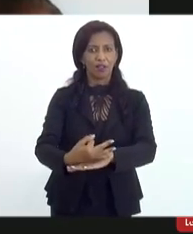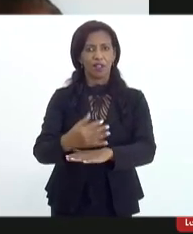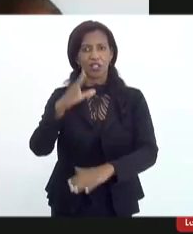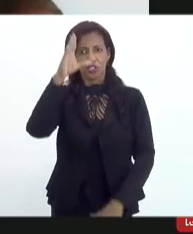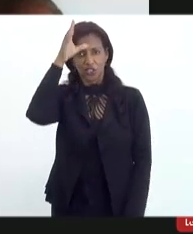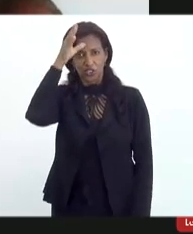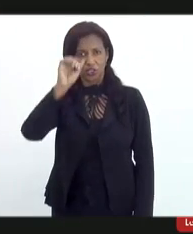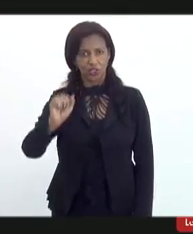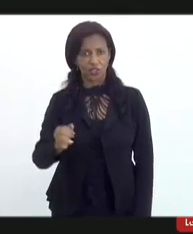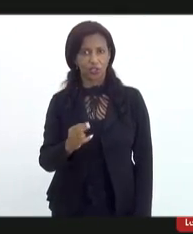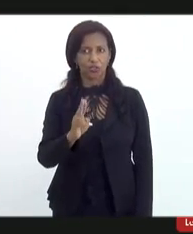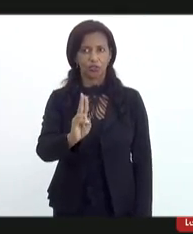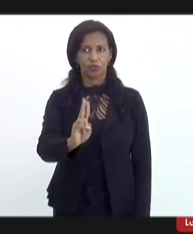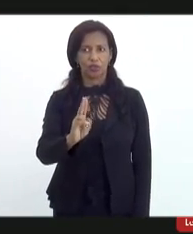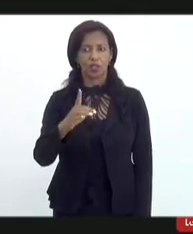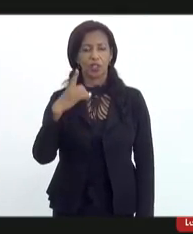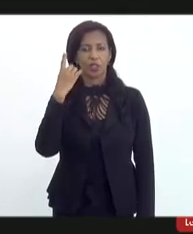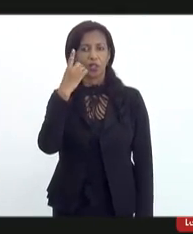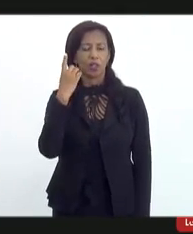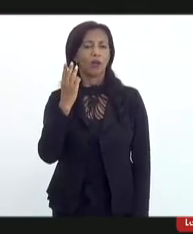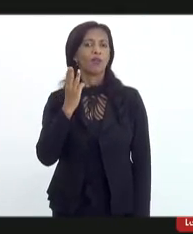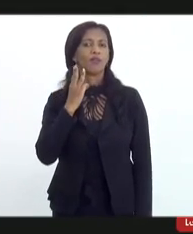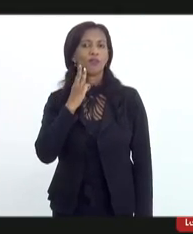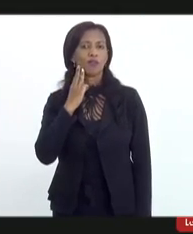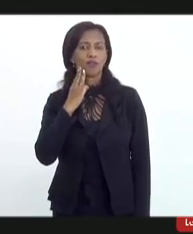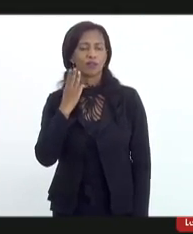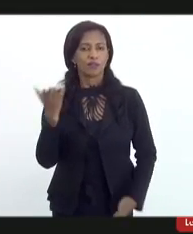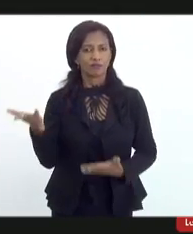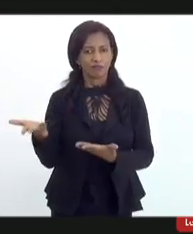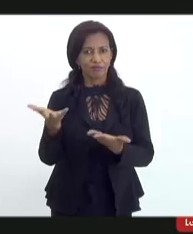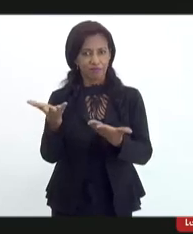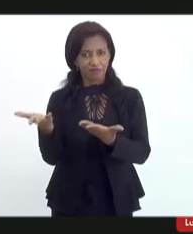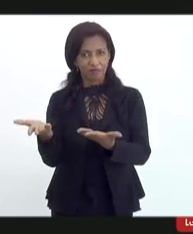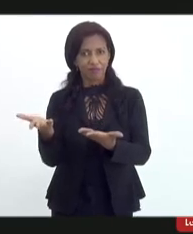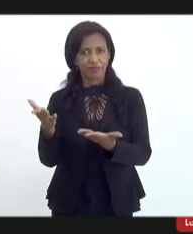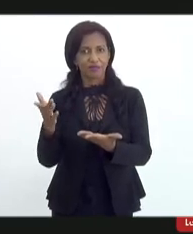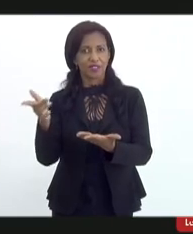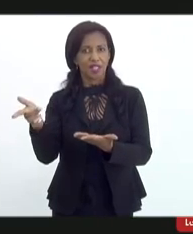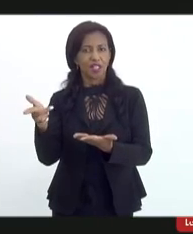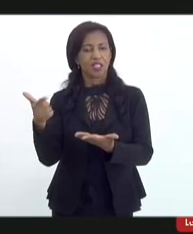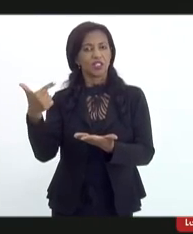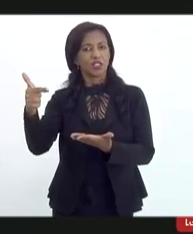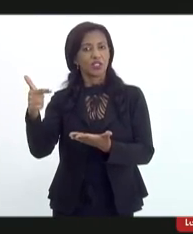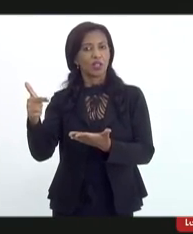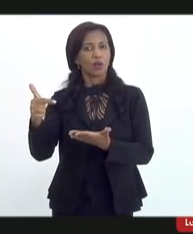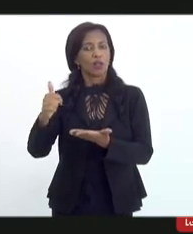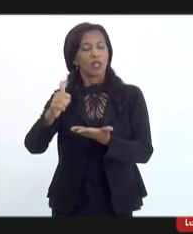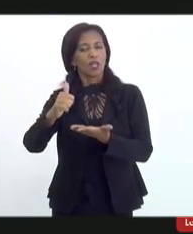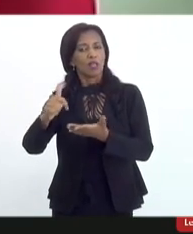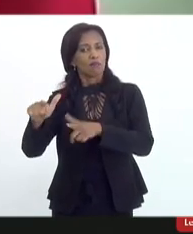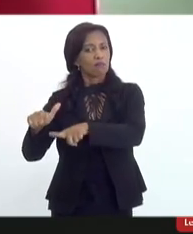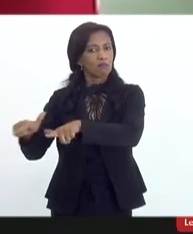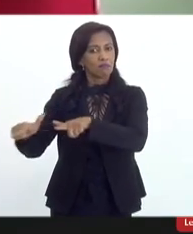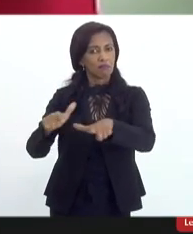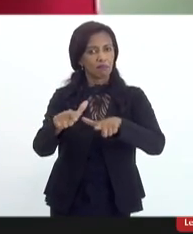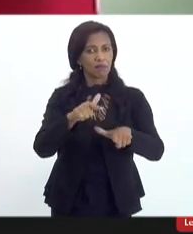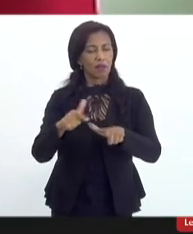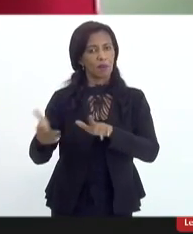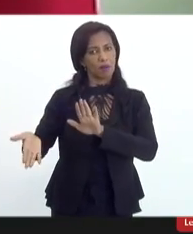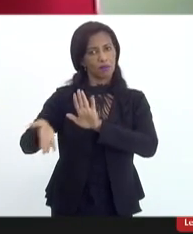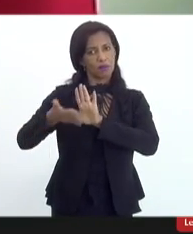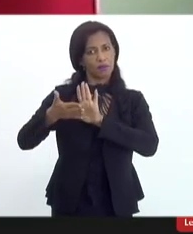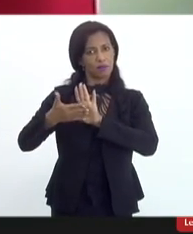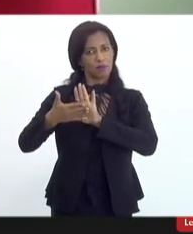Tia Ju e do deputado Valdec Carneiro, que estão em atividades relativas ao seu